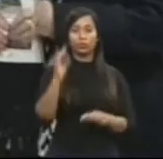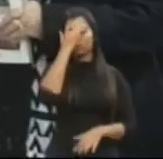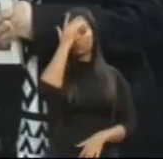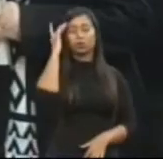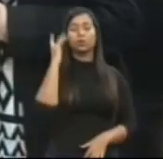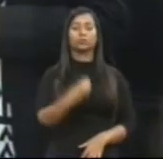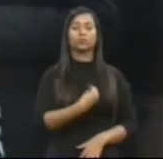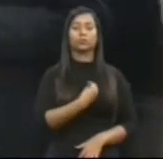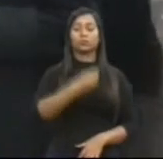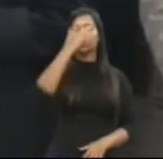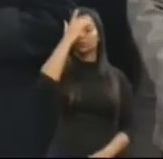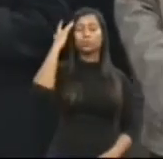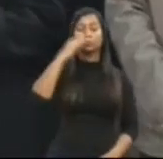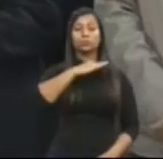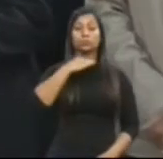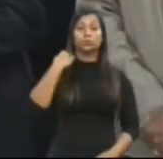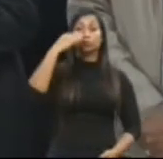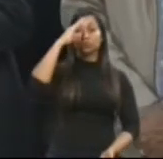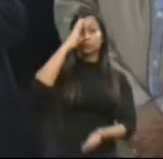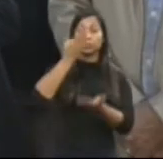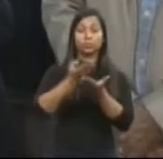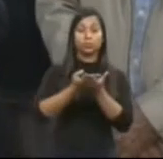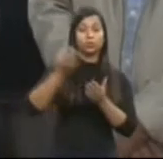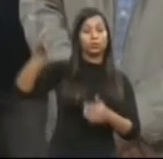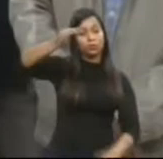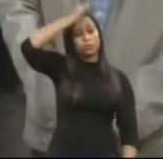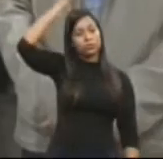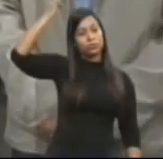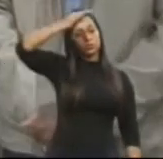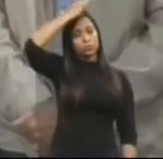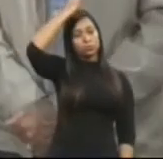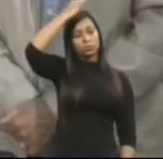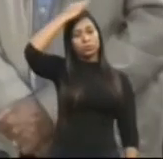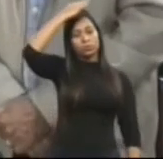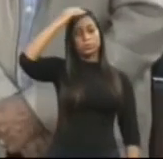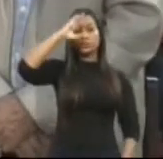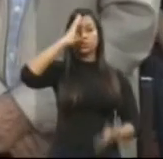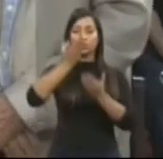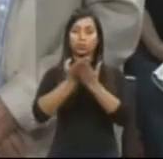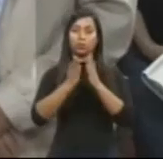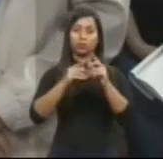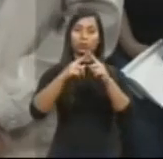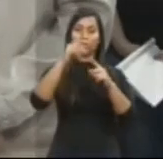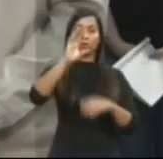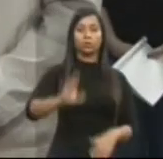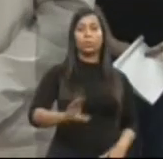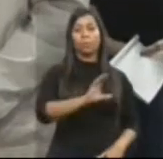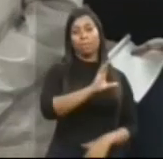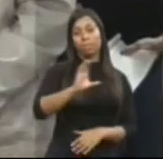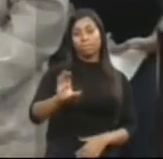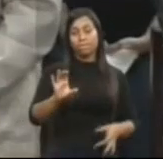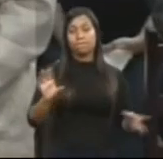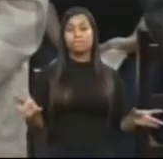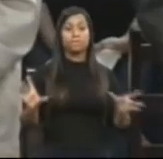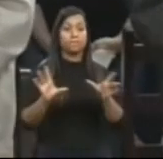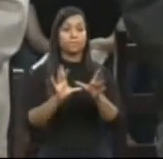donde há de vir a julgar os vivos e os mortos. Creio no Espírito Santo, na Santa